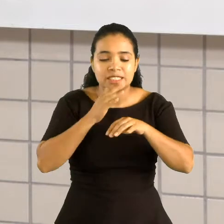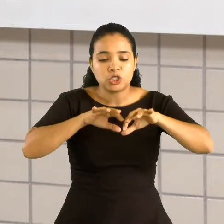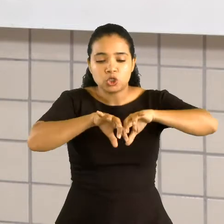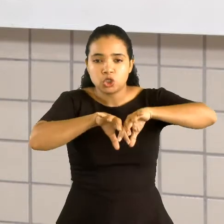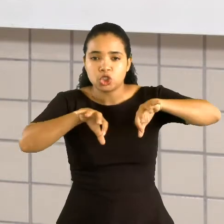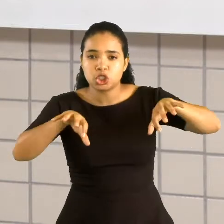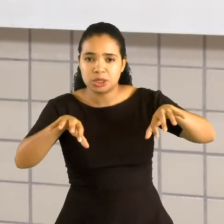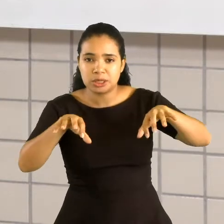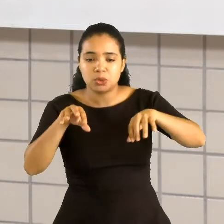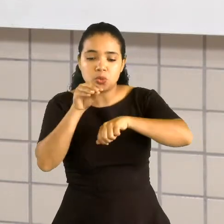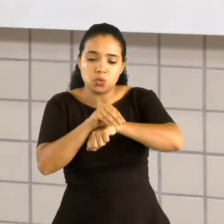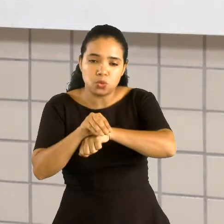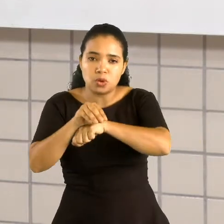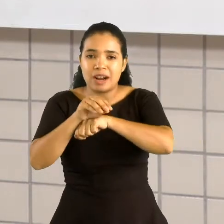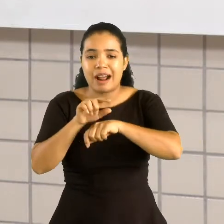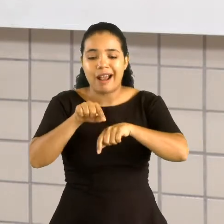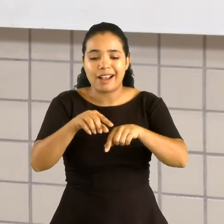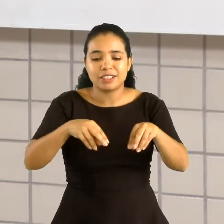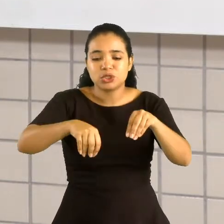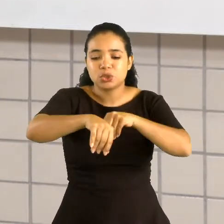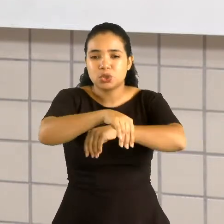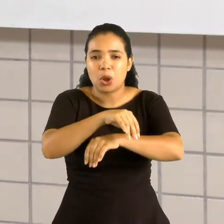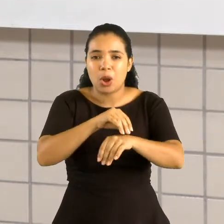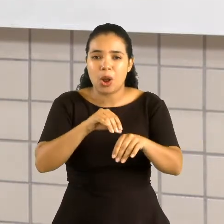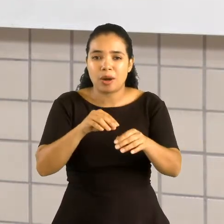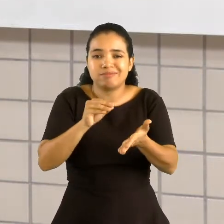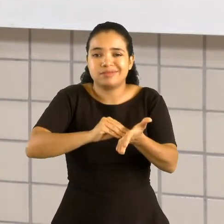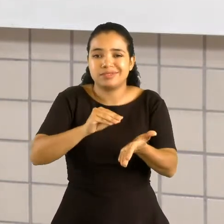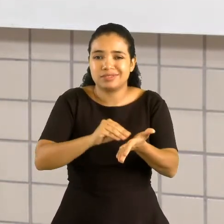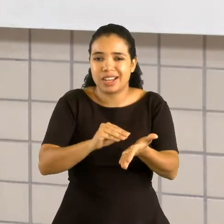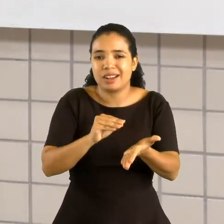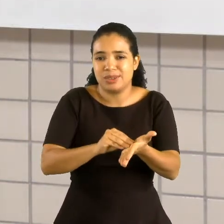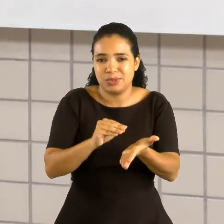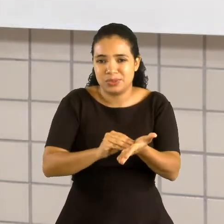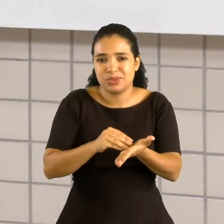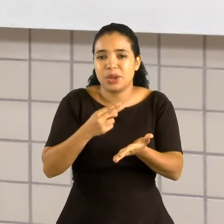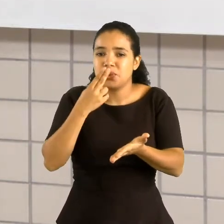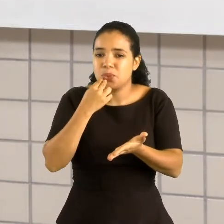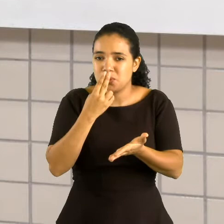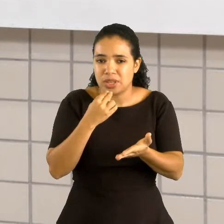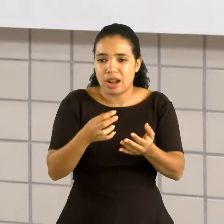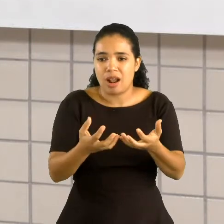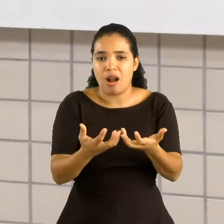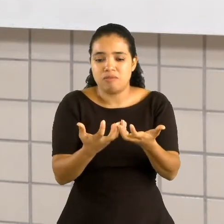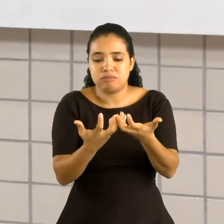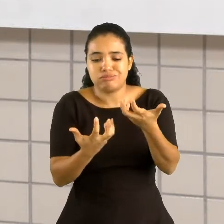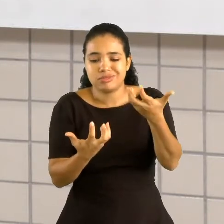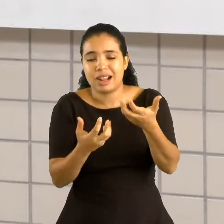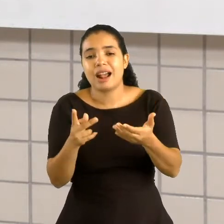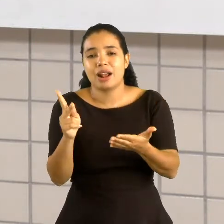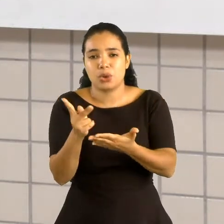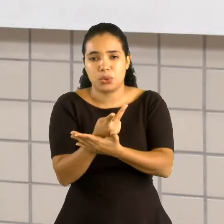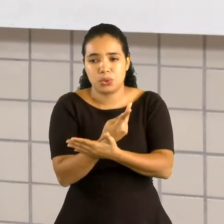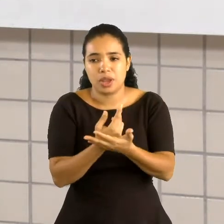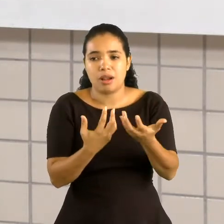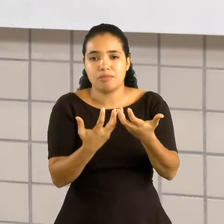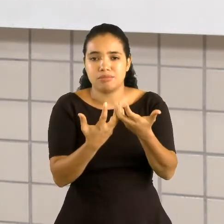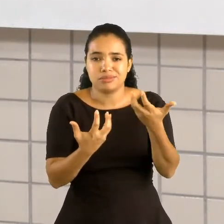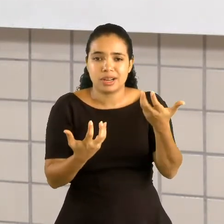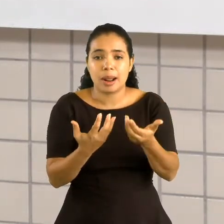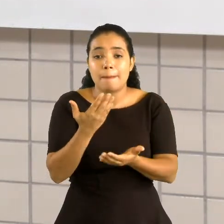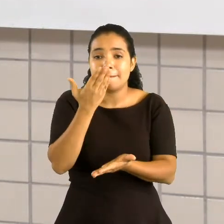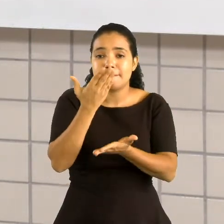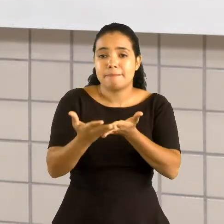ela fica um solo mais pobre. Então a tendência dele é ir esbarrancando, é ir perdendo